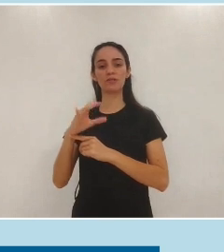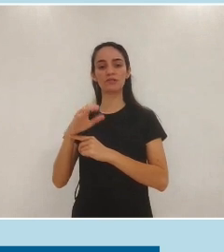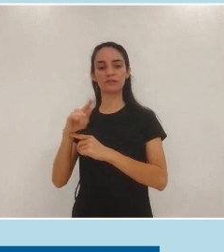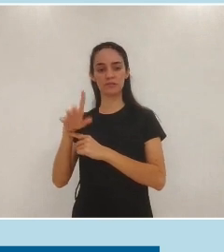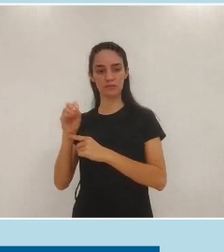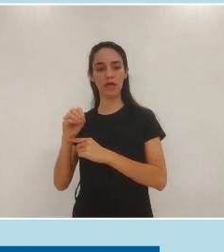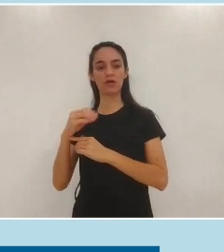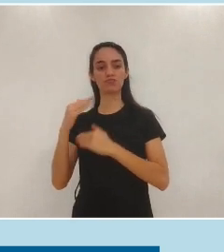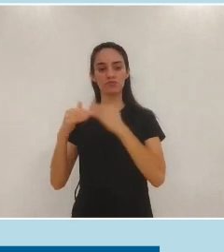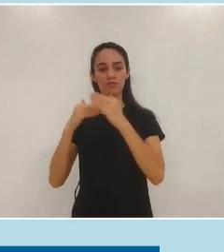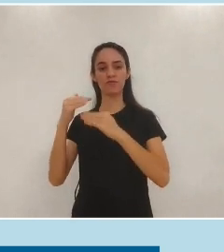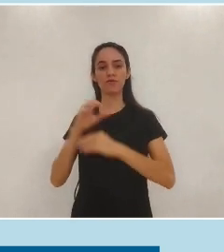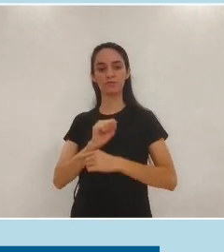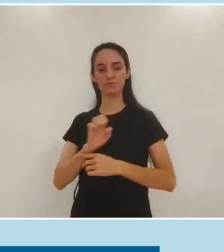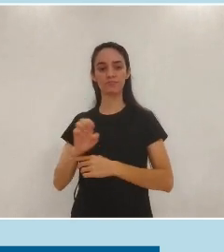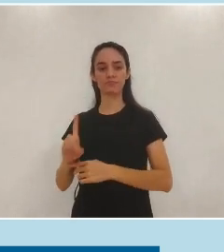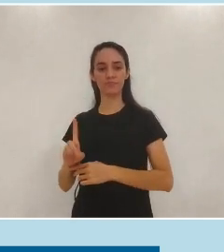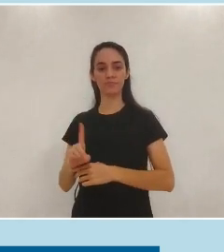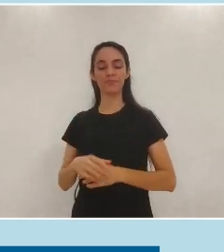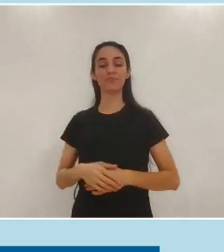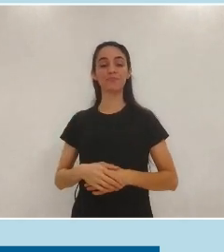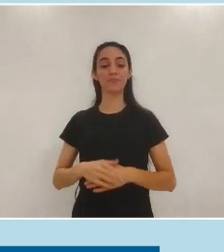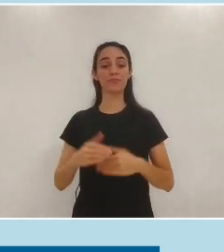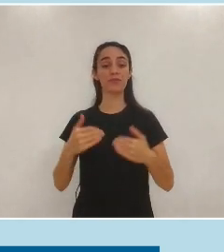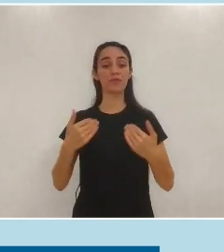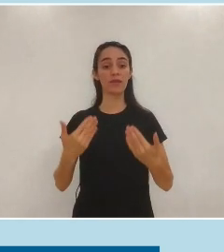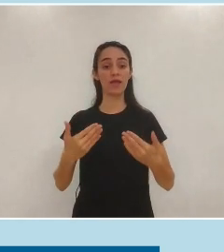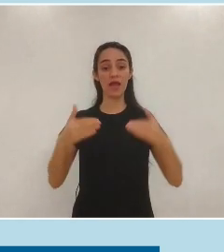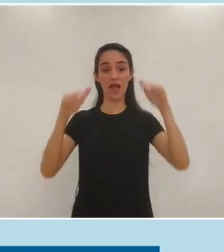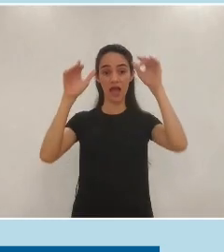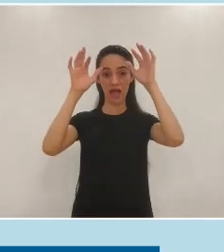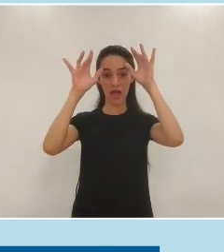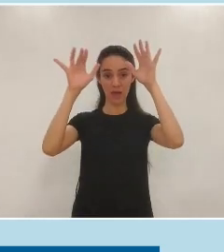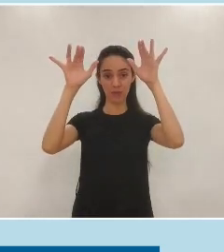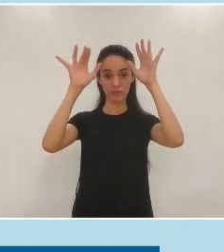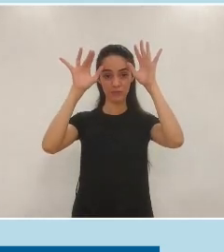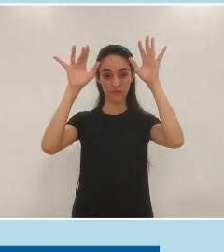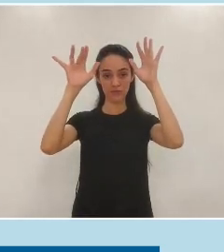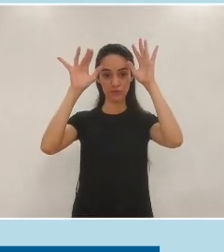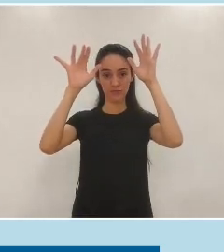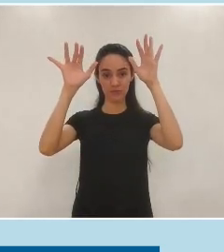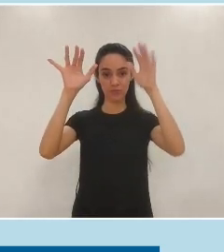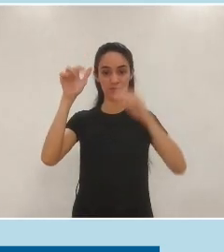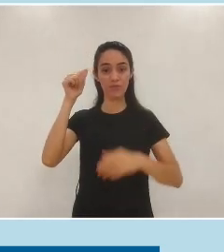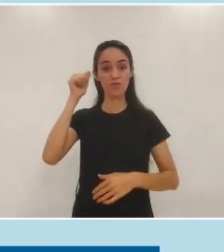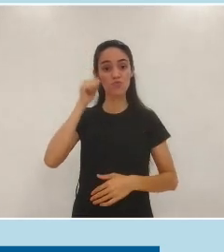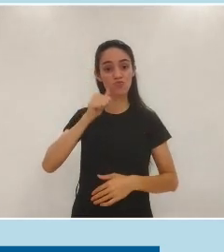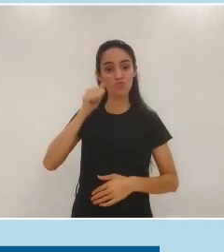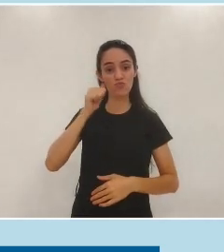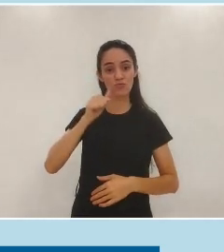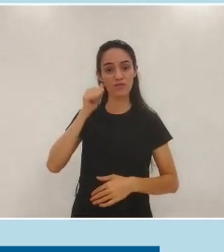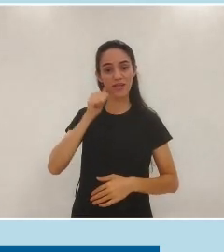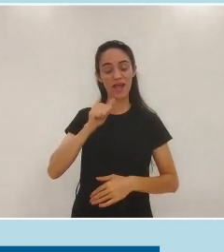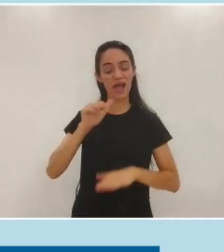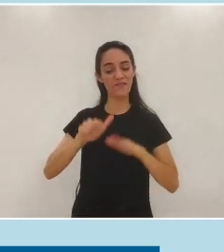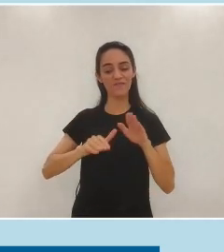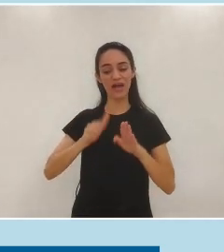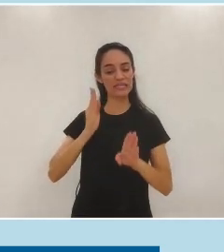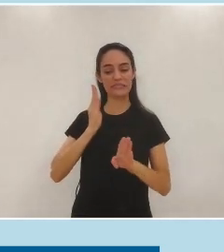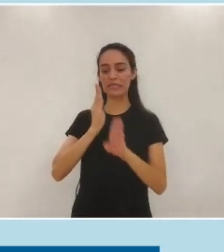no autismo a população feminina é subdiagnosticada. E muitas das